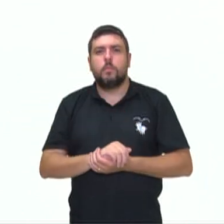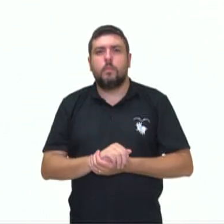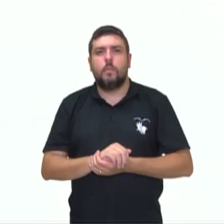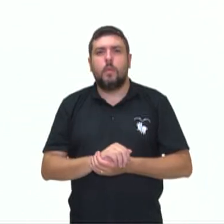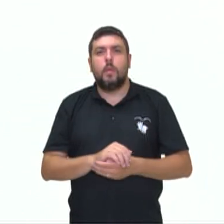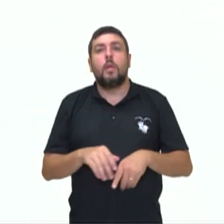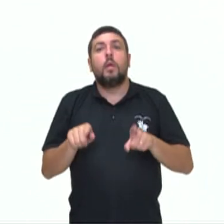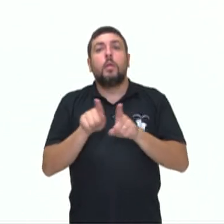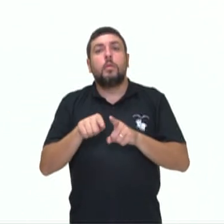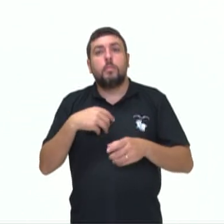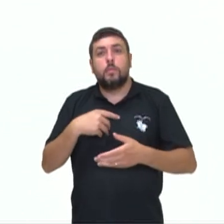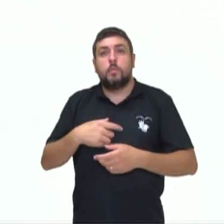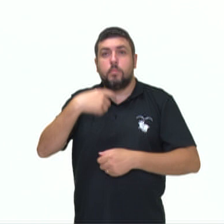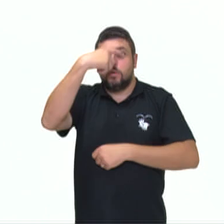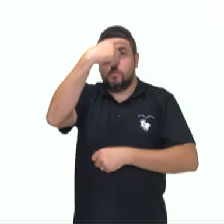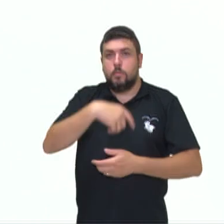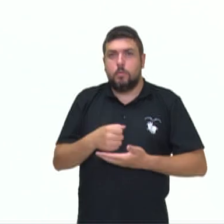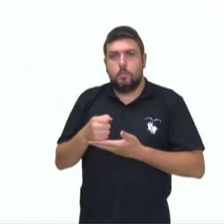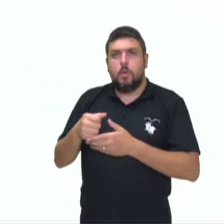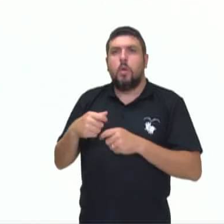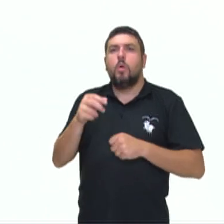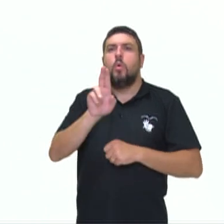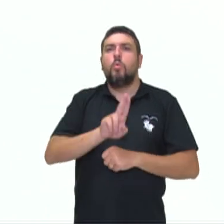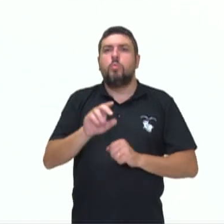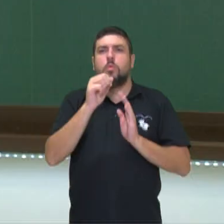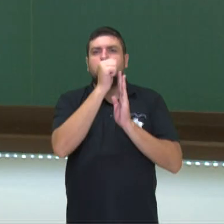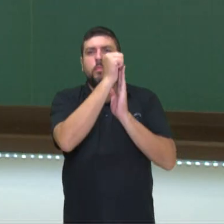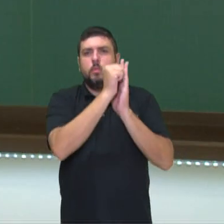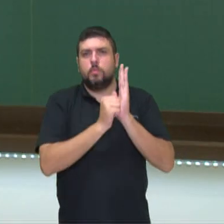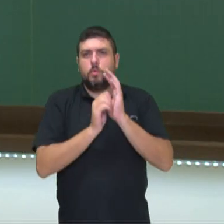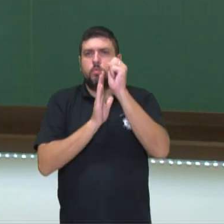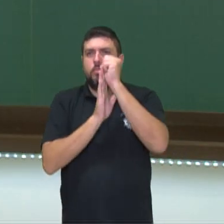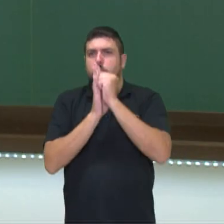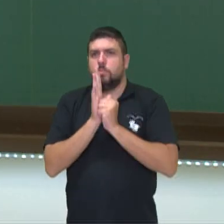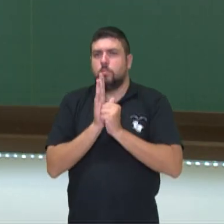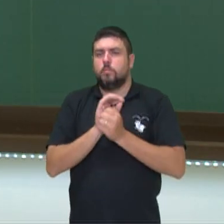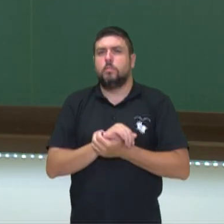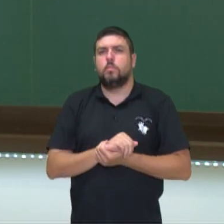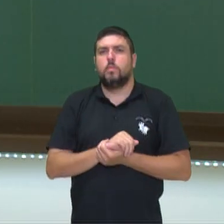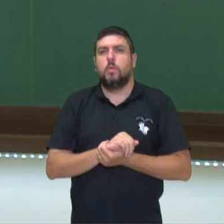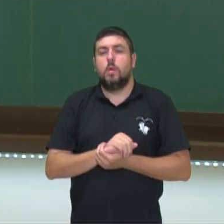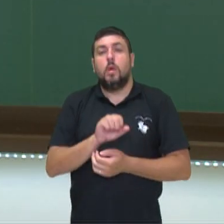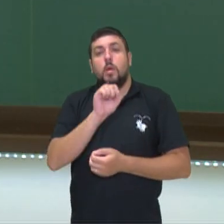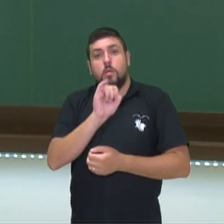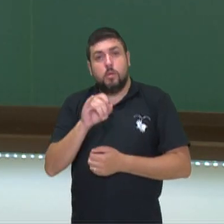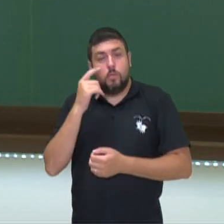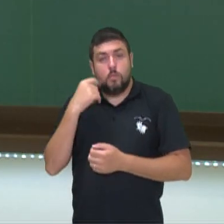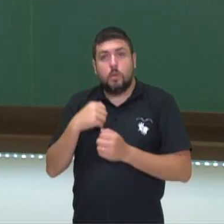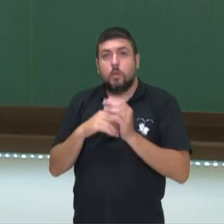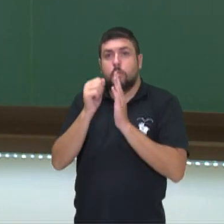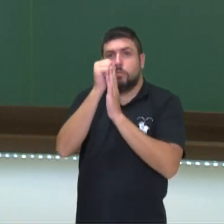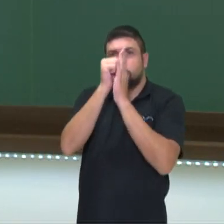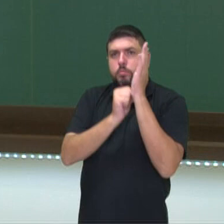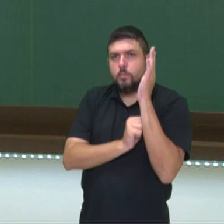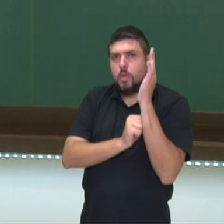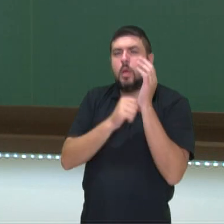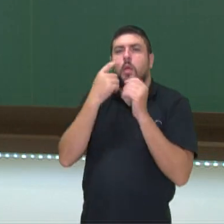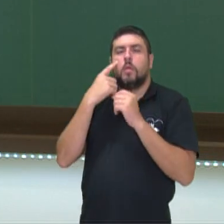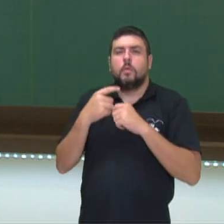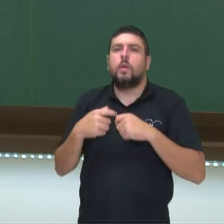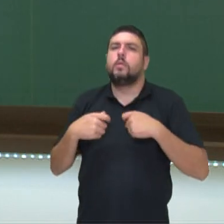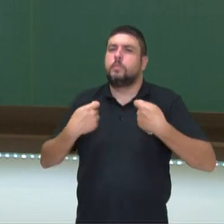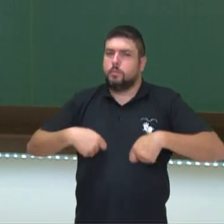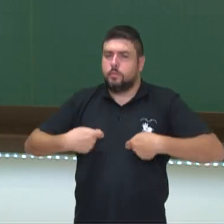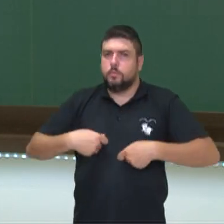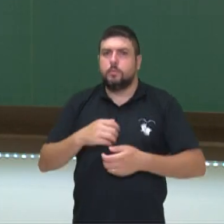assistente também deve usar luvas descartáveis. Precisou ter contato? Perfeito, máscara e